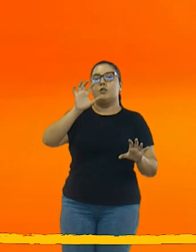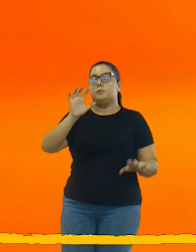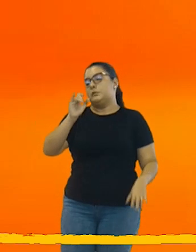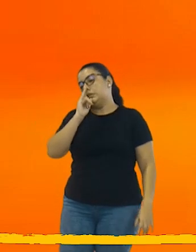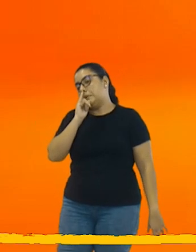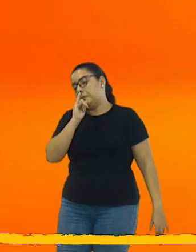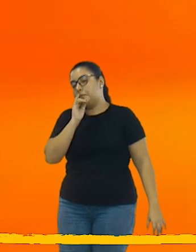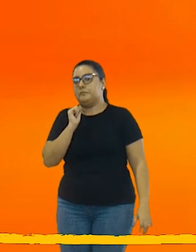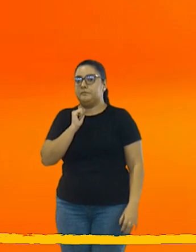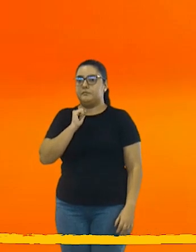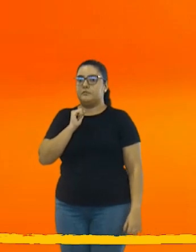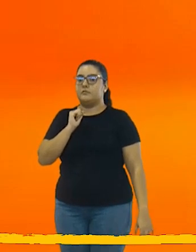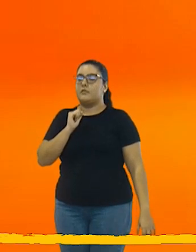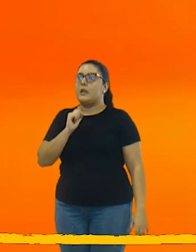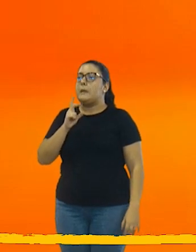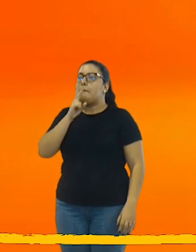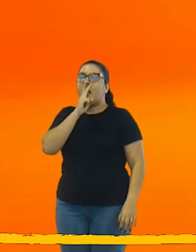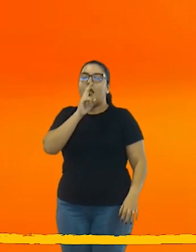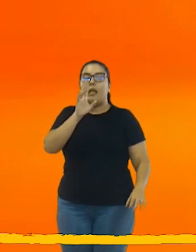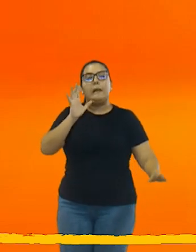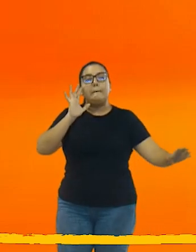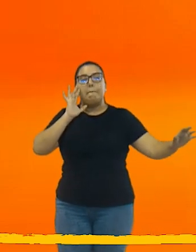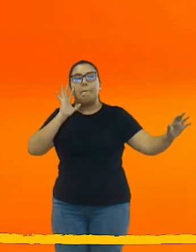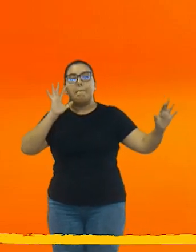1, idealizada.